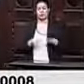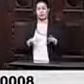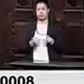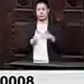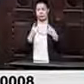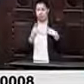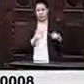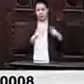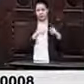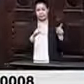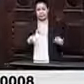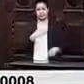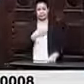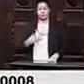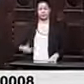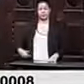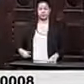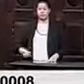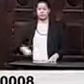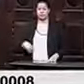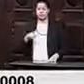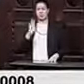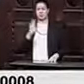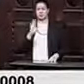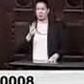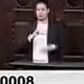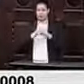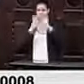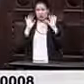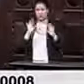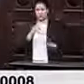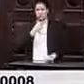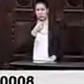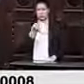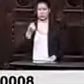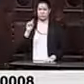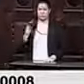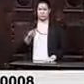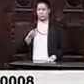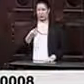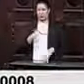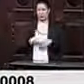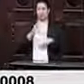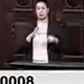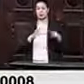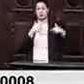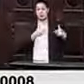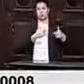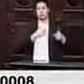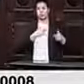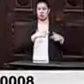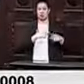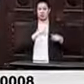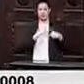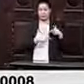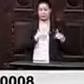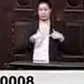servidor público, imaginar que são muito mais de 200 mil servidores, ativos, inativos e